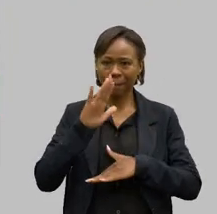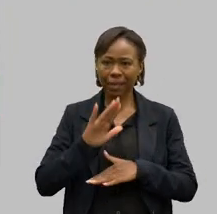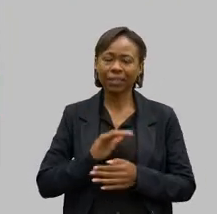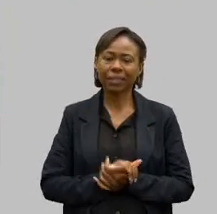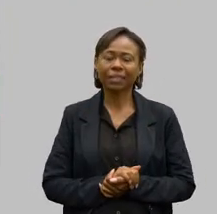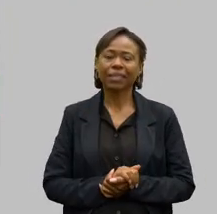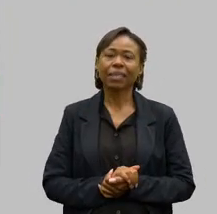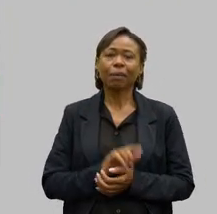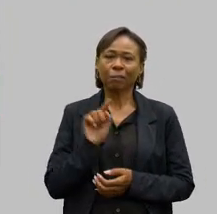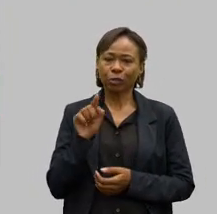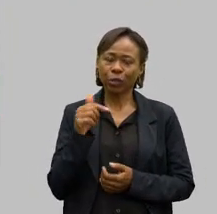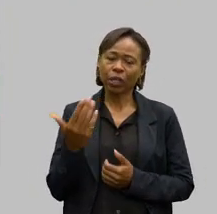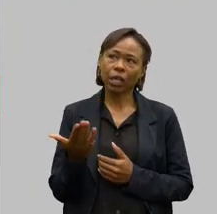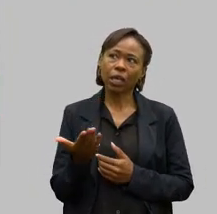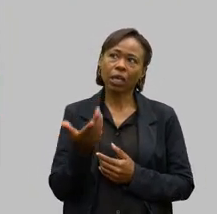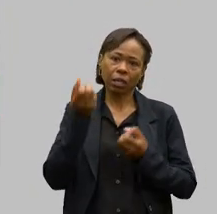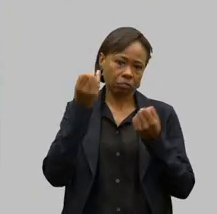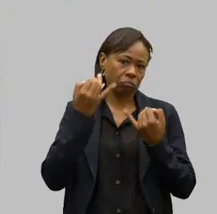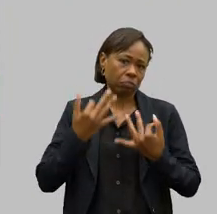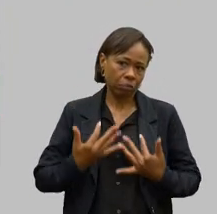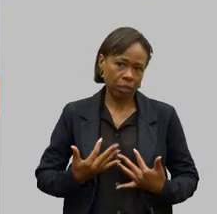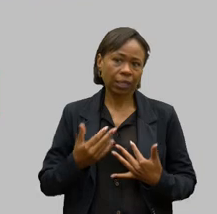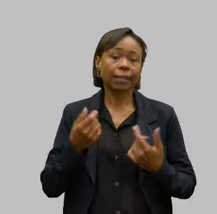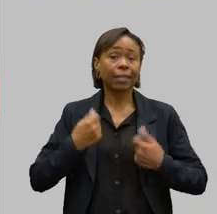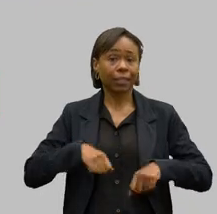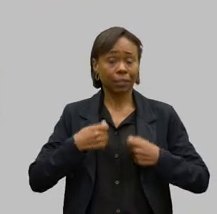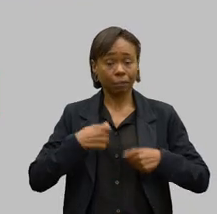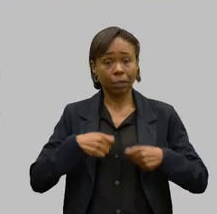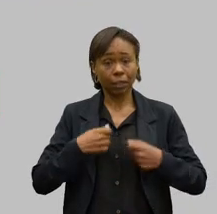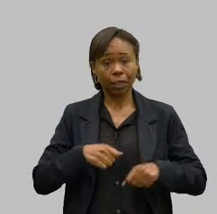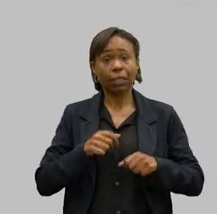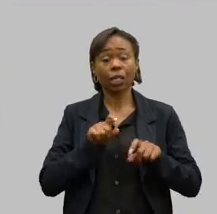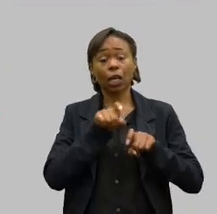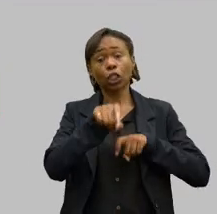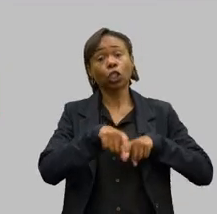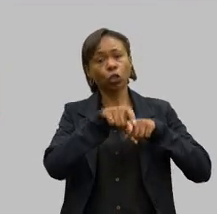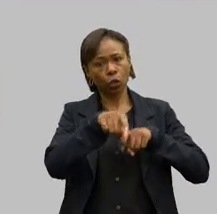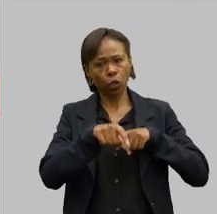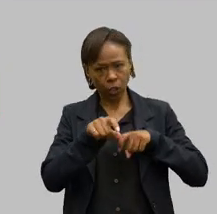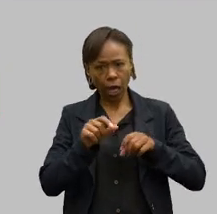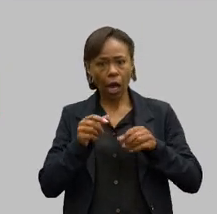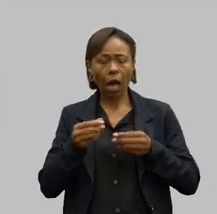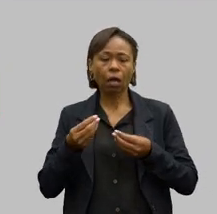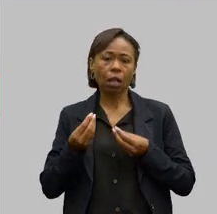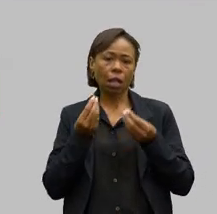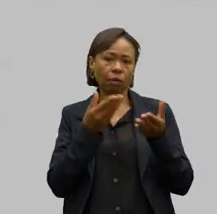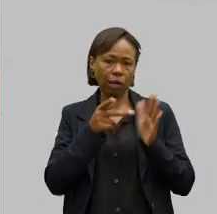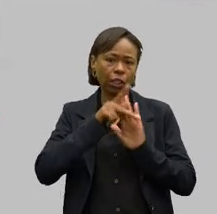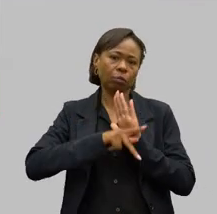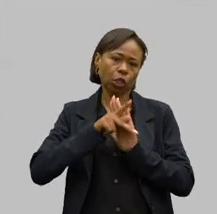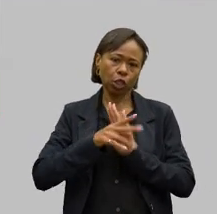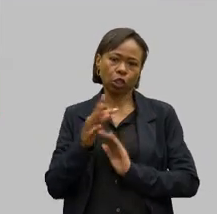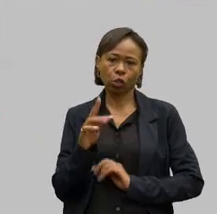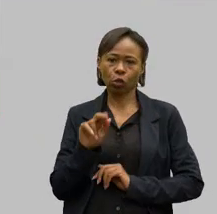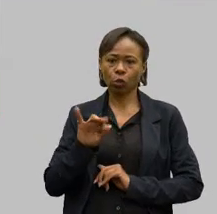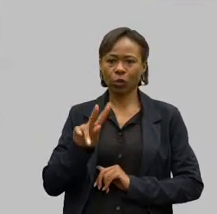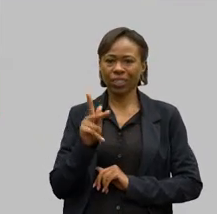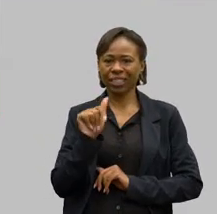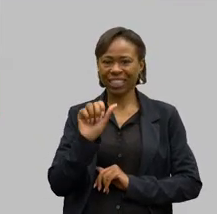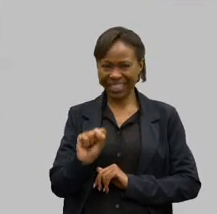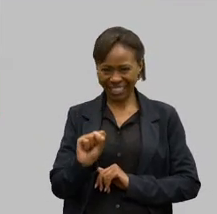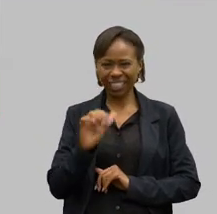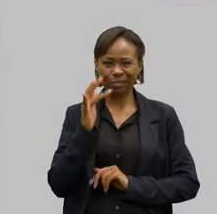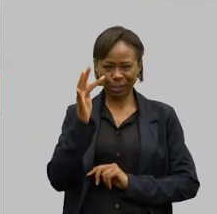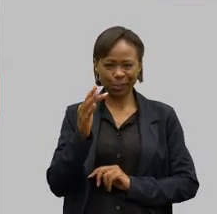Quando o senhor traz para a gente a necessidade de interiorização do Trilhas, já está no nosso radar para que o Trilhas possa